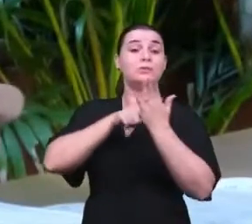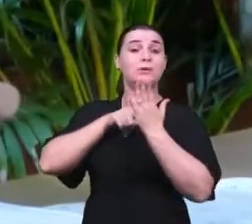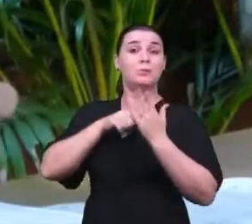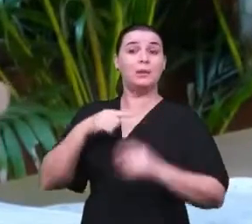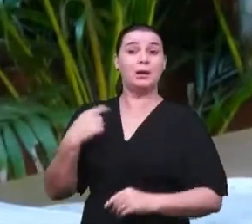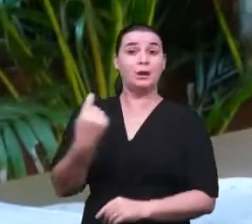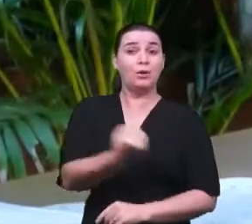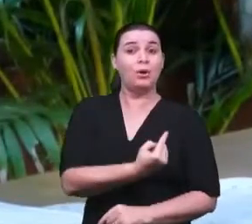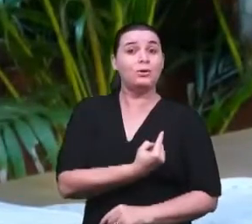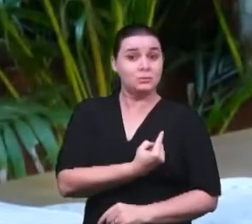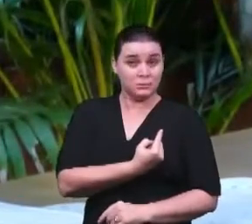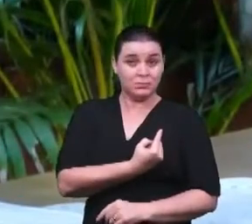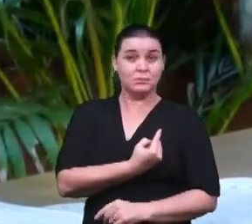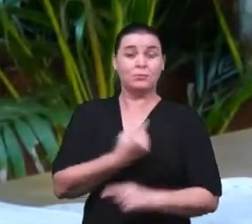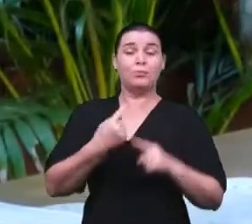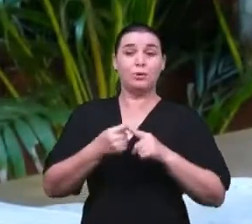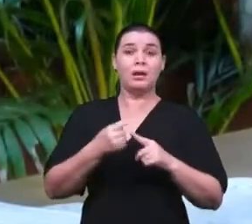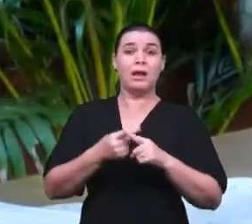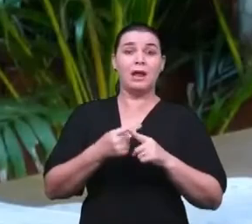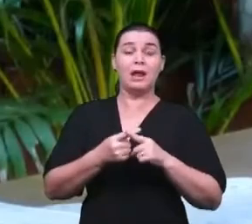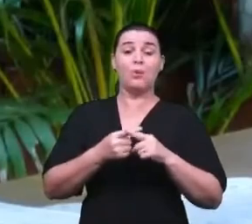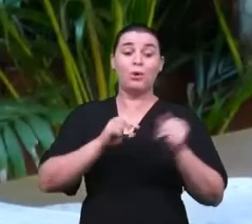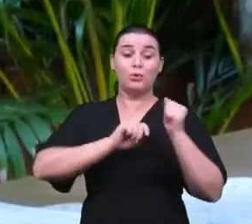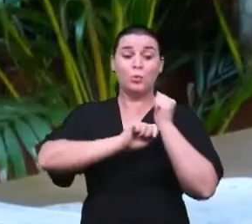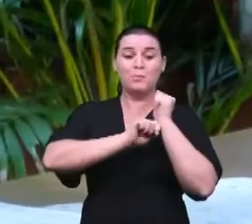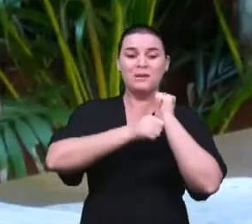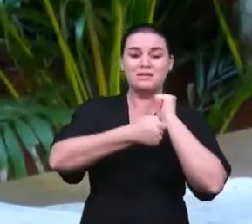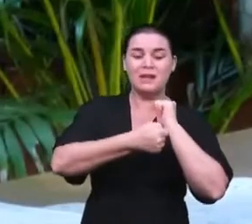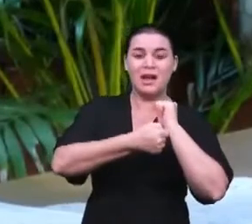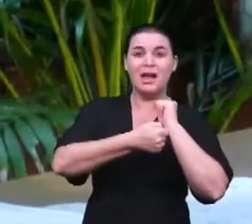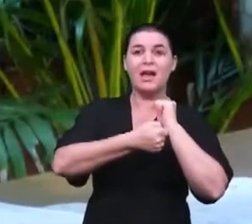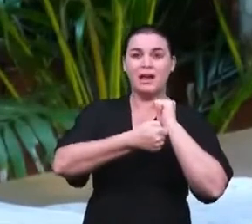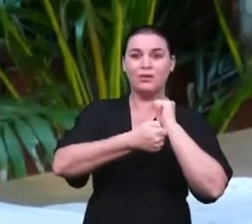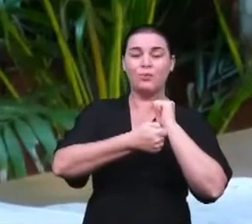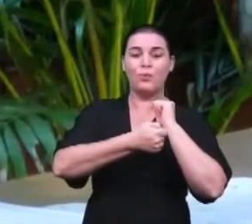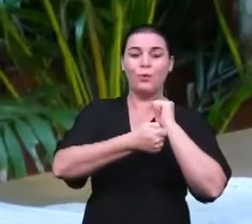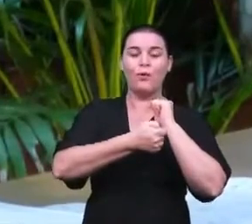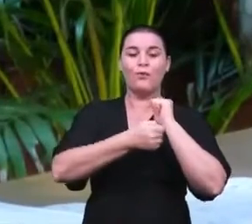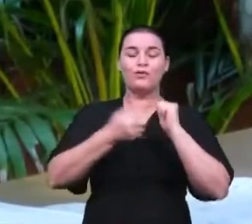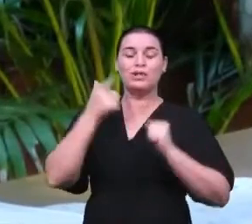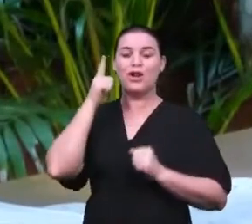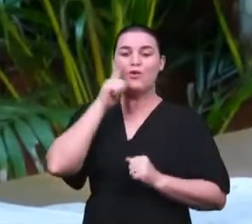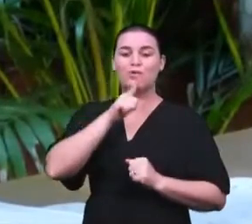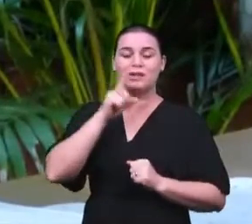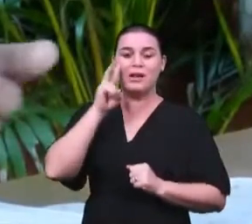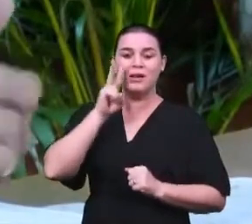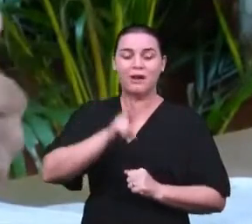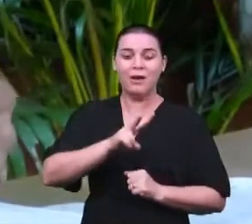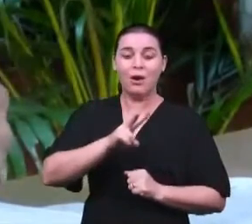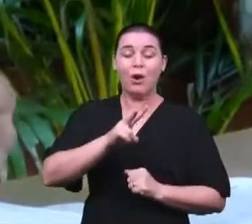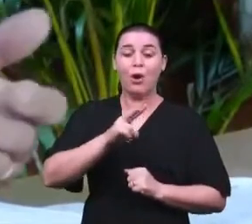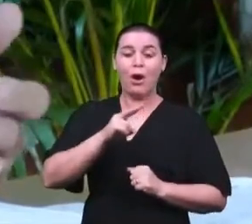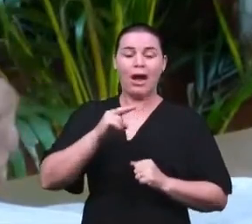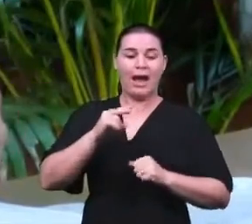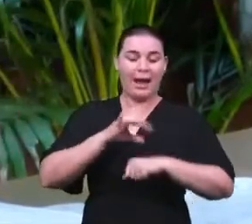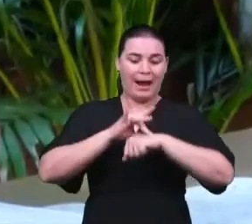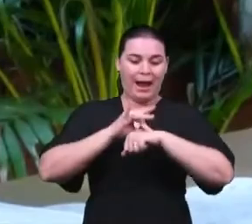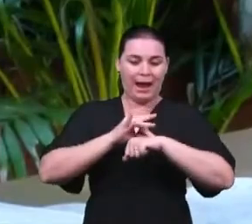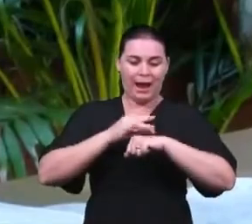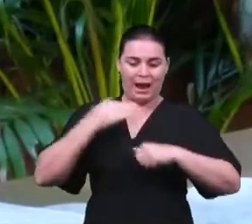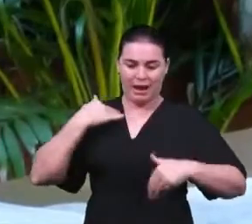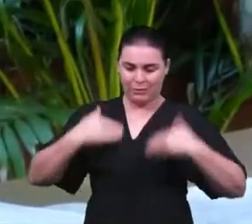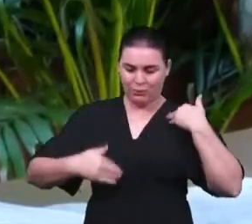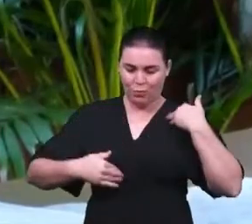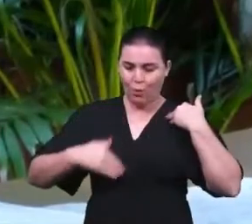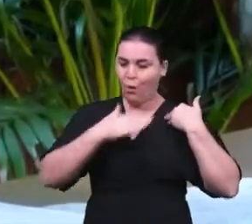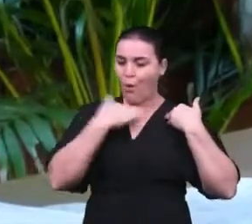é visto, o homem morre, e ele nasce como uma nova criatura na presença do Senhor. O Paulo diz, né? Não mais vivo